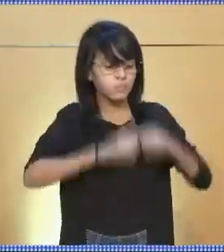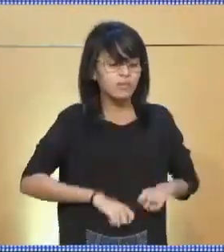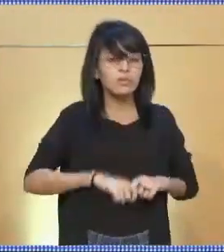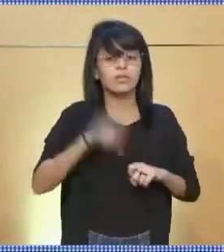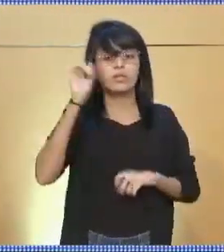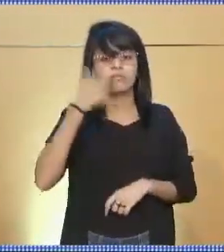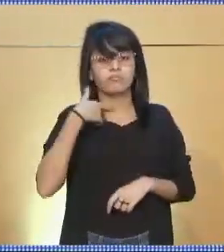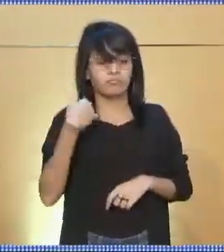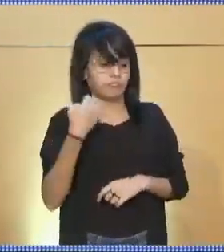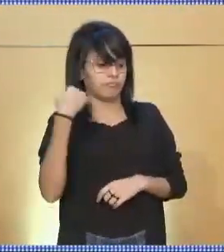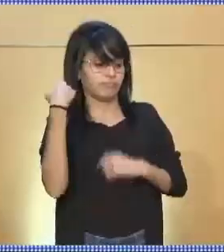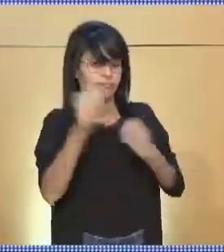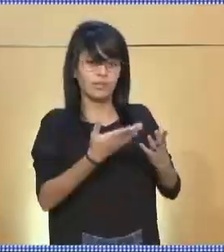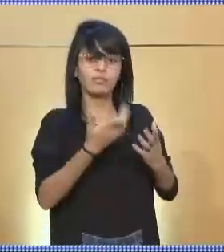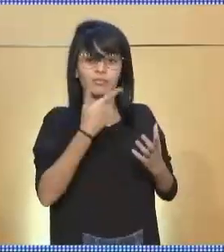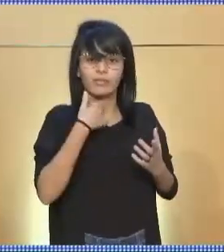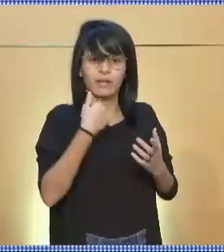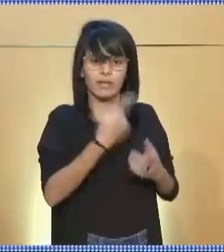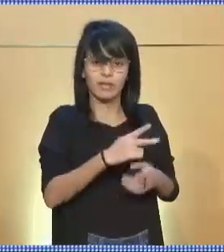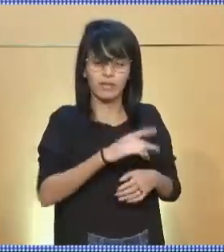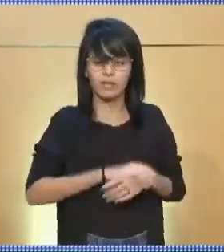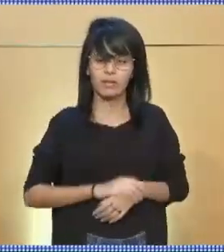claro.